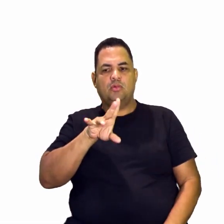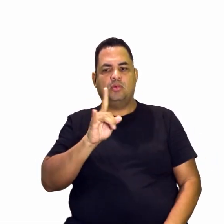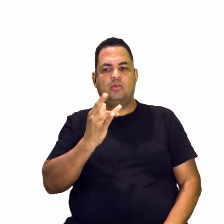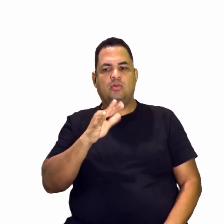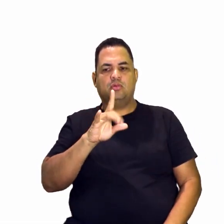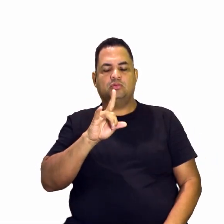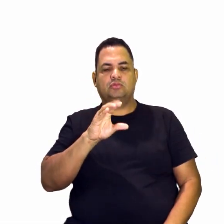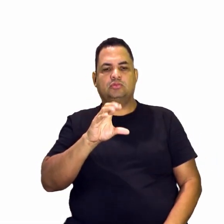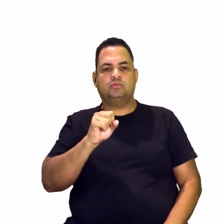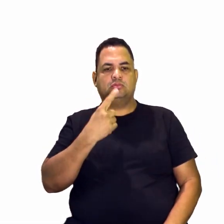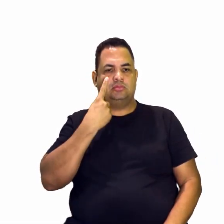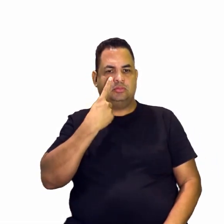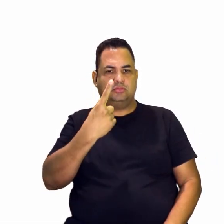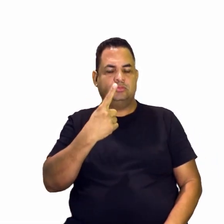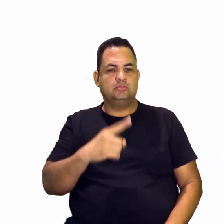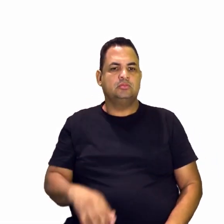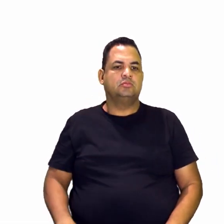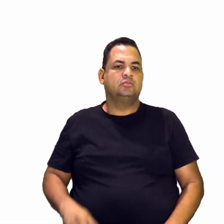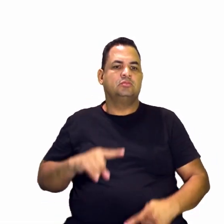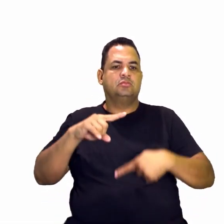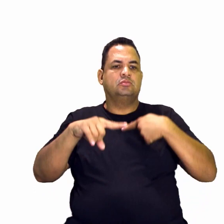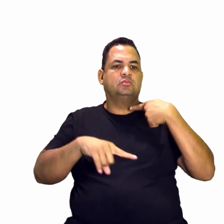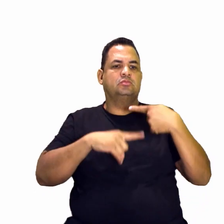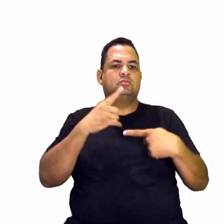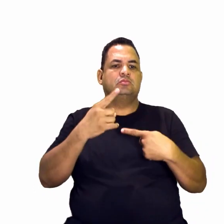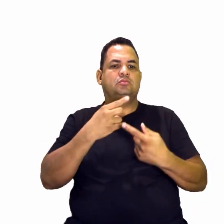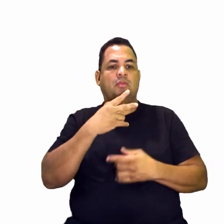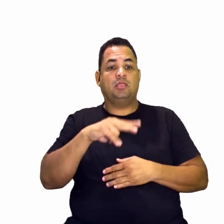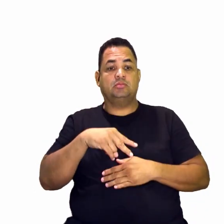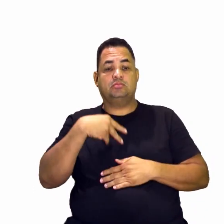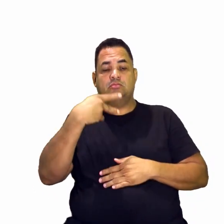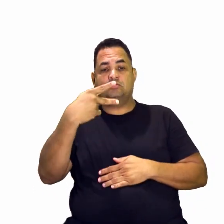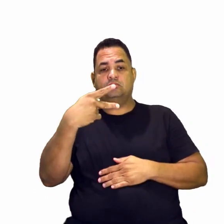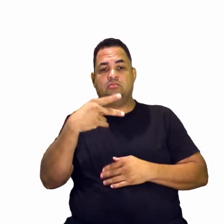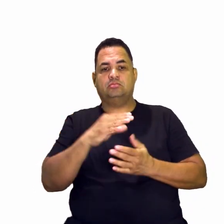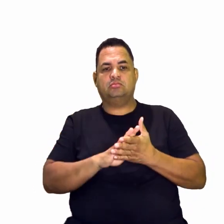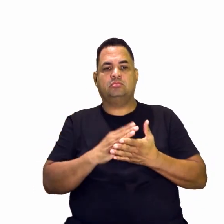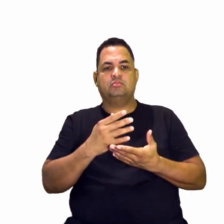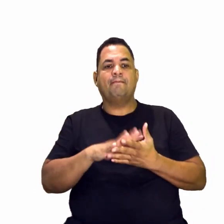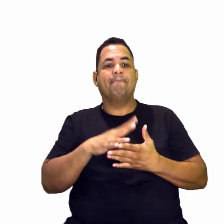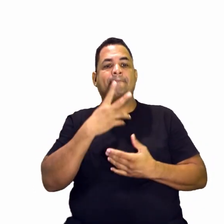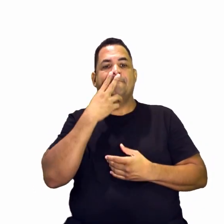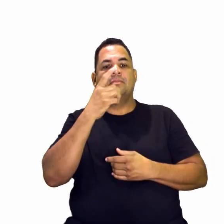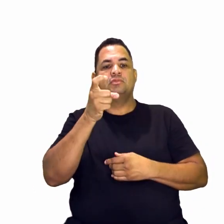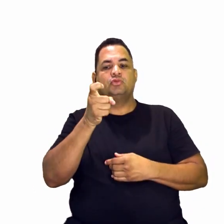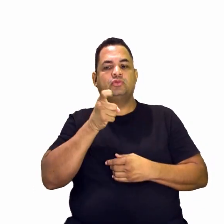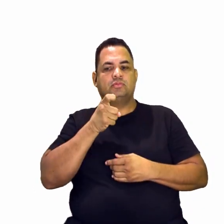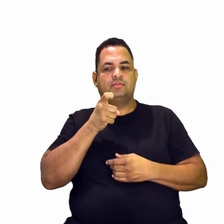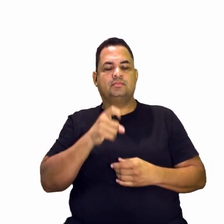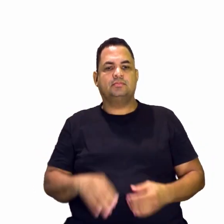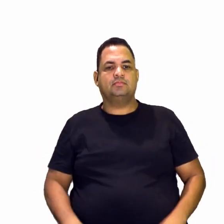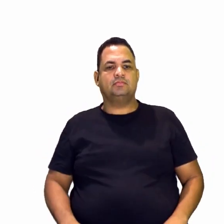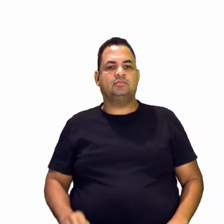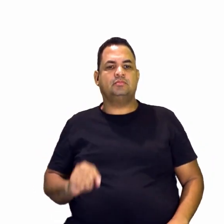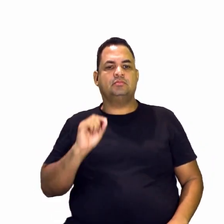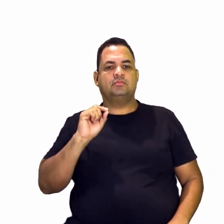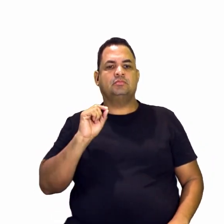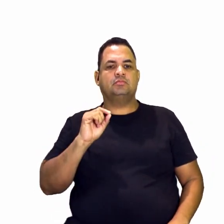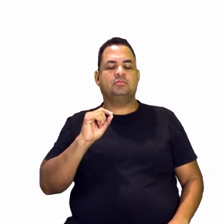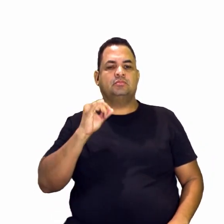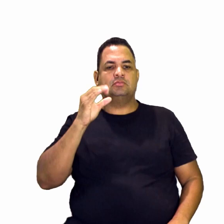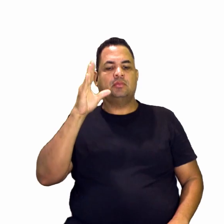você pode observar que depois dessa replicação, ele fica como se fosse um X, não é? E o que é